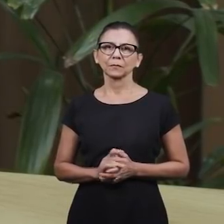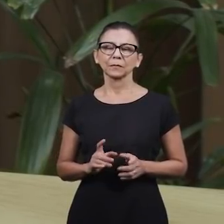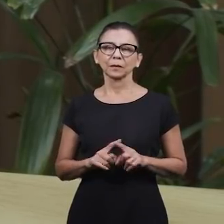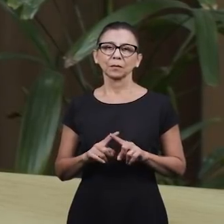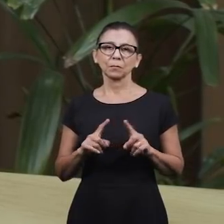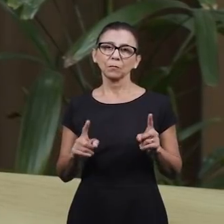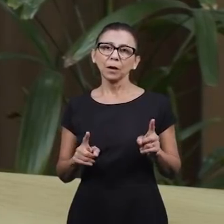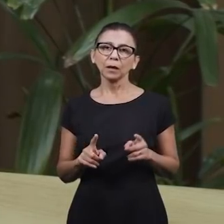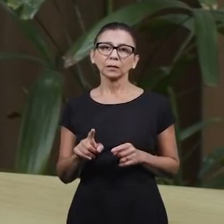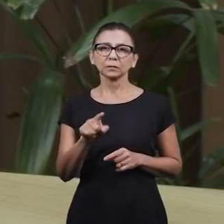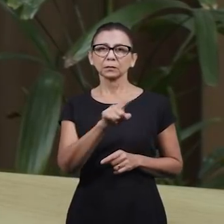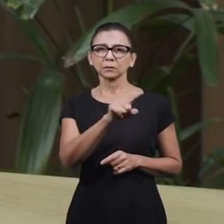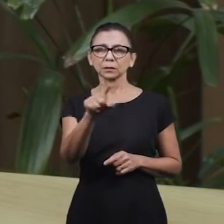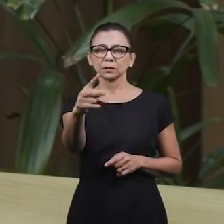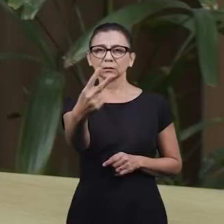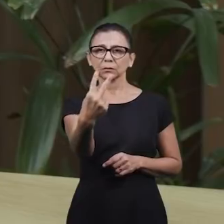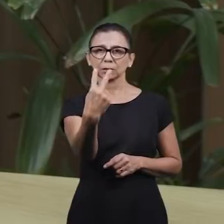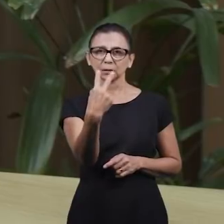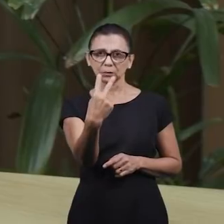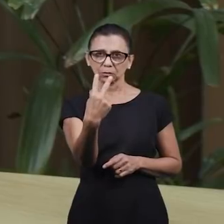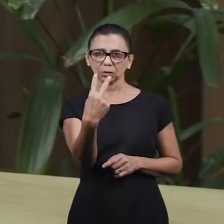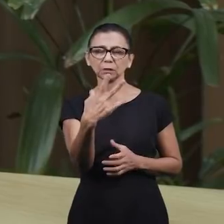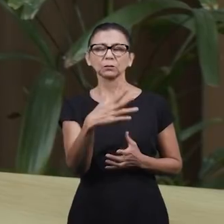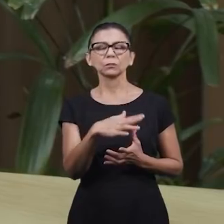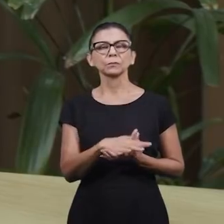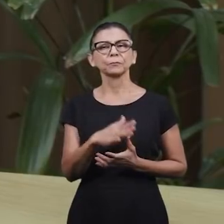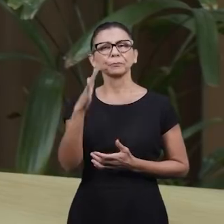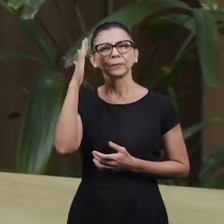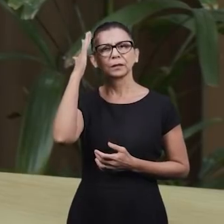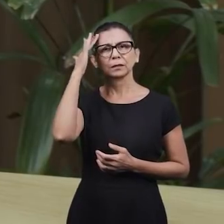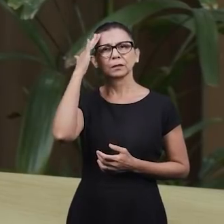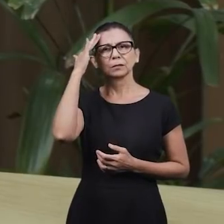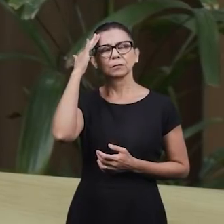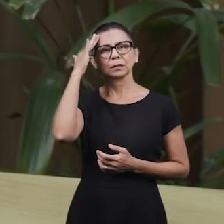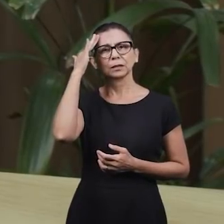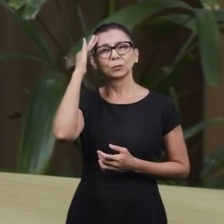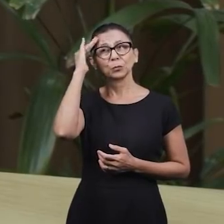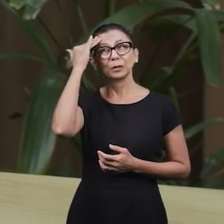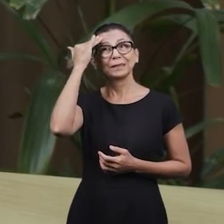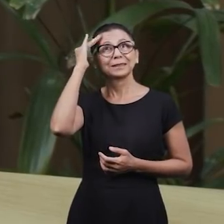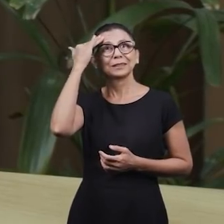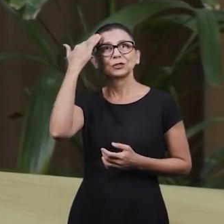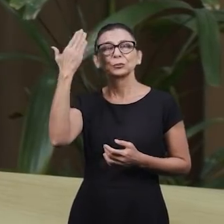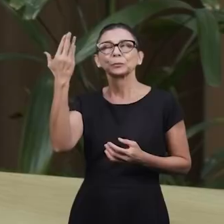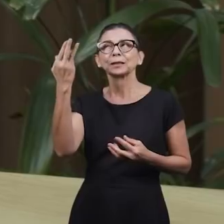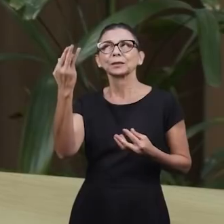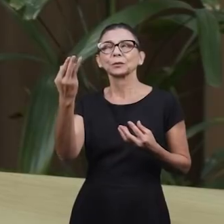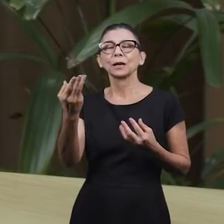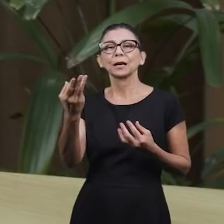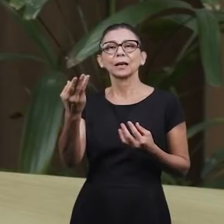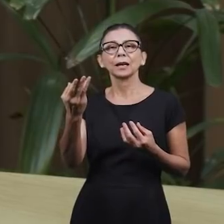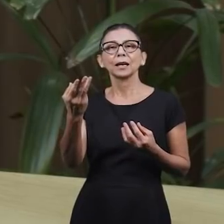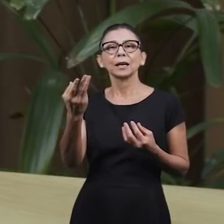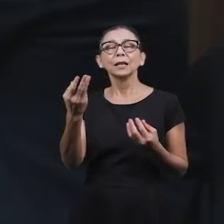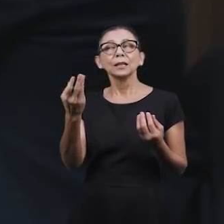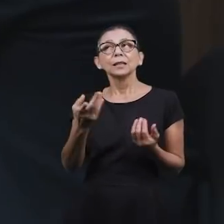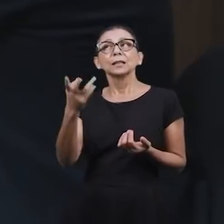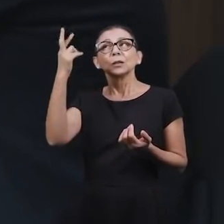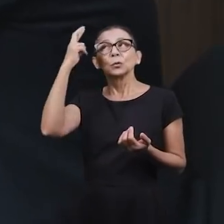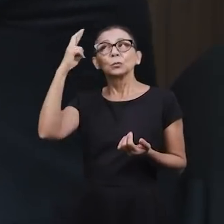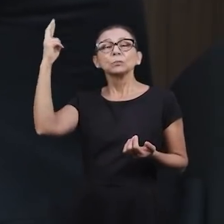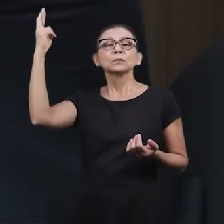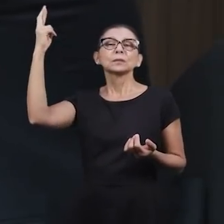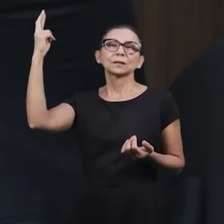e amigos que estão nos assistindo e ouvindo, entendam o alcance como o alcance que o Senhor